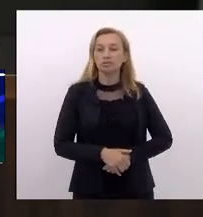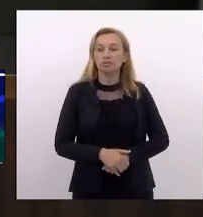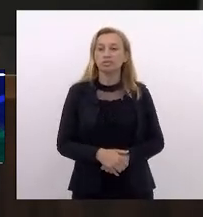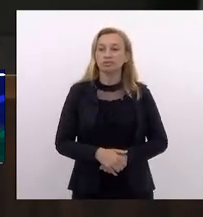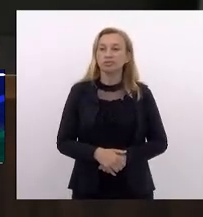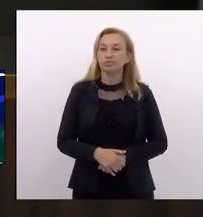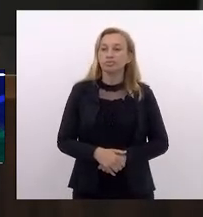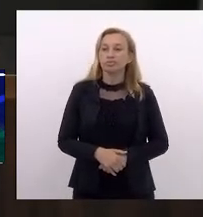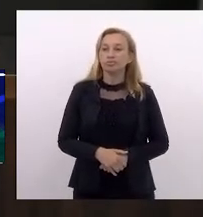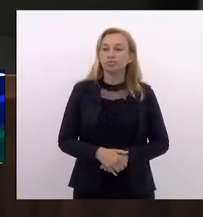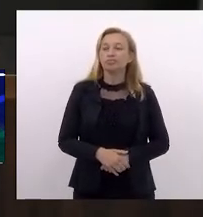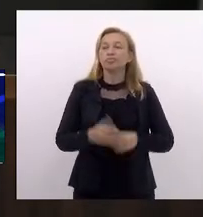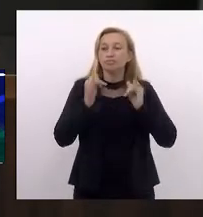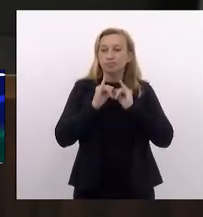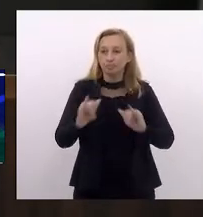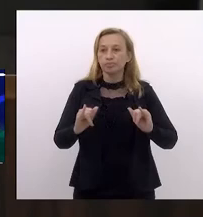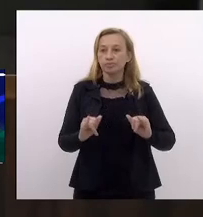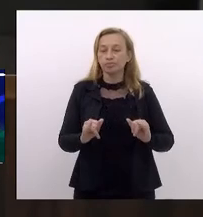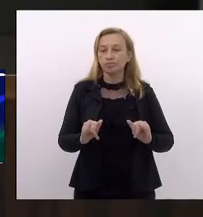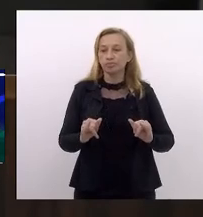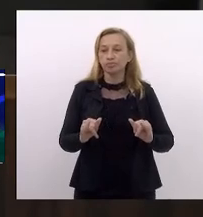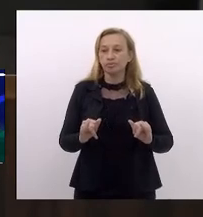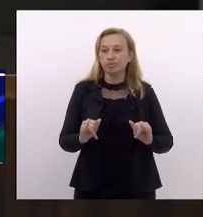encontrar anuncia